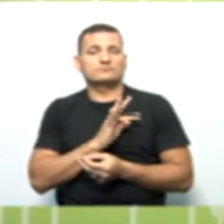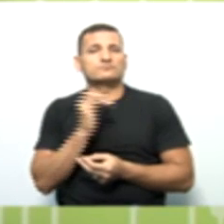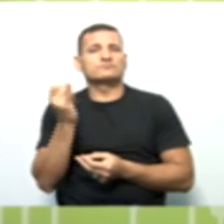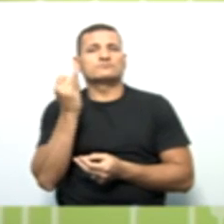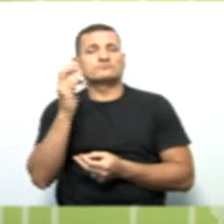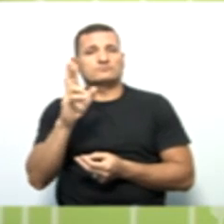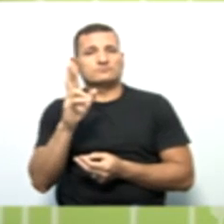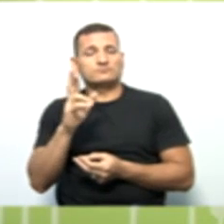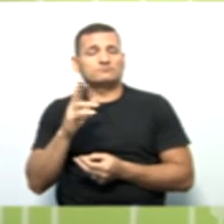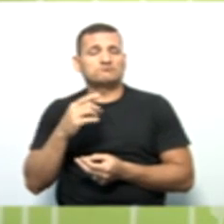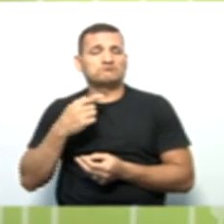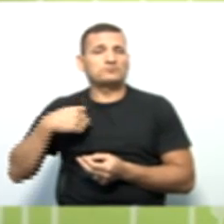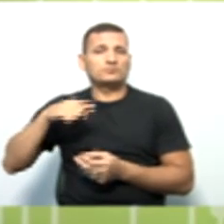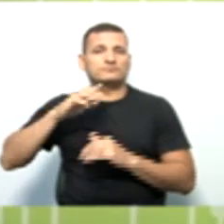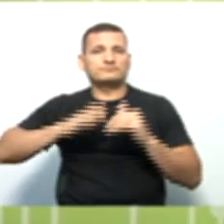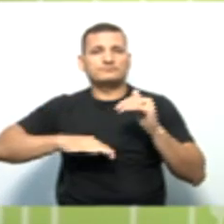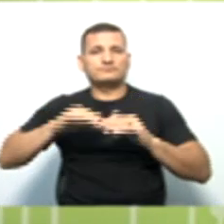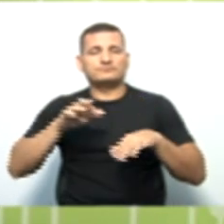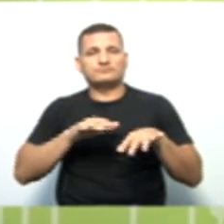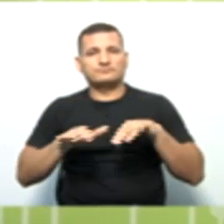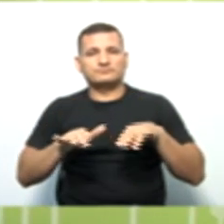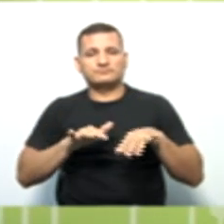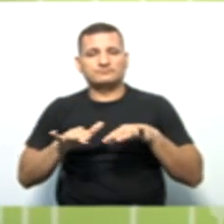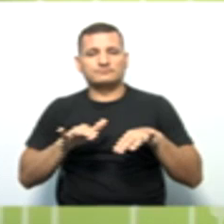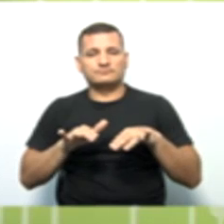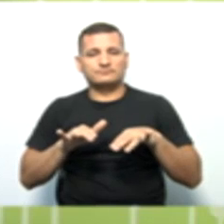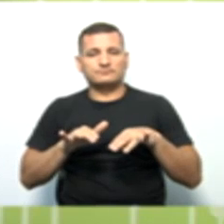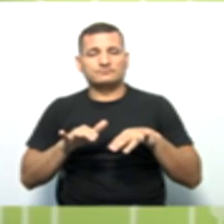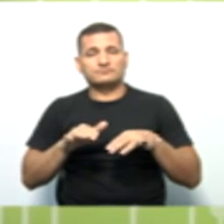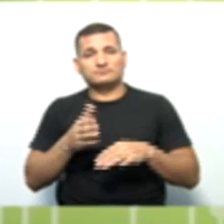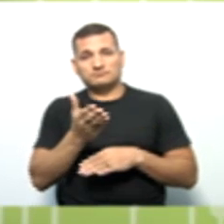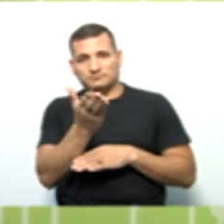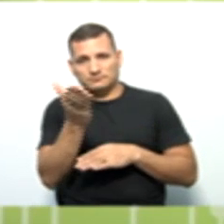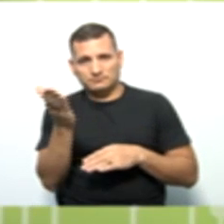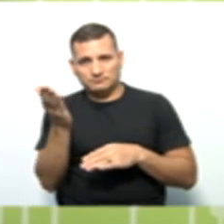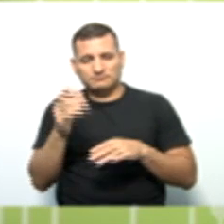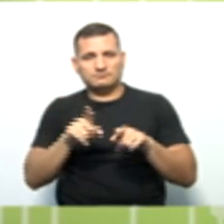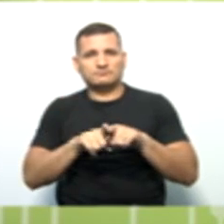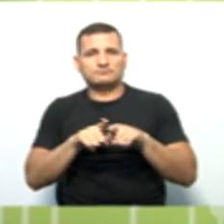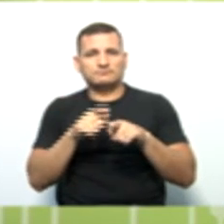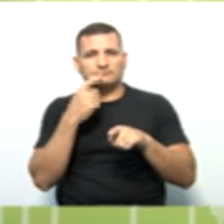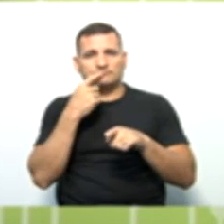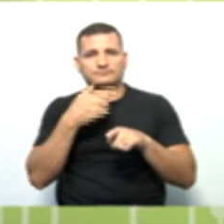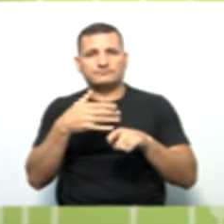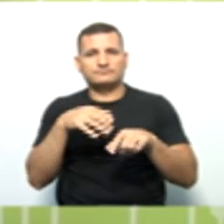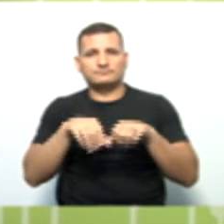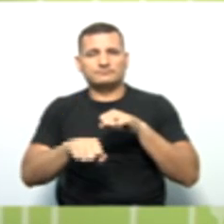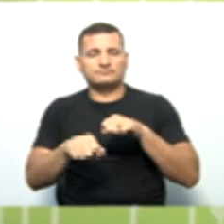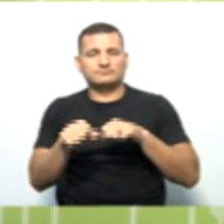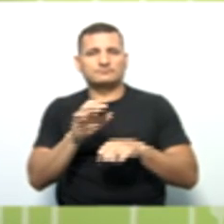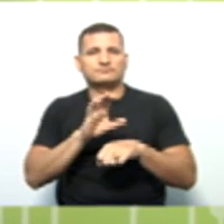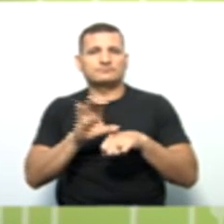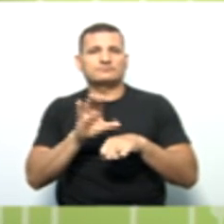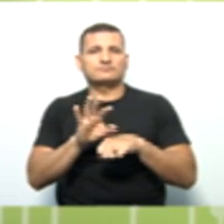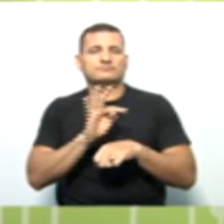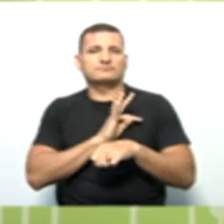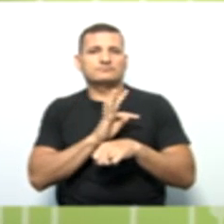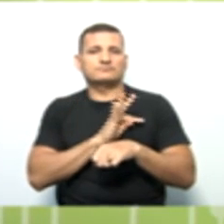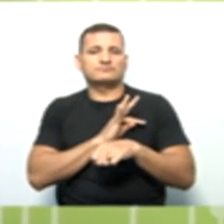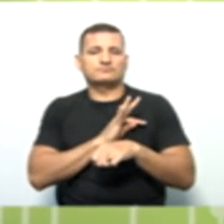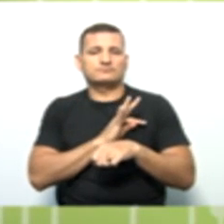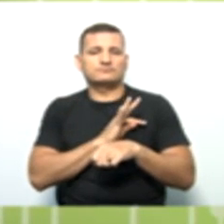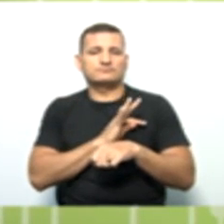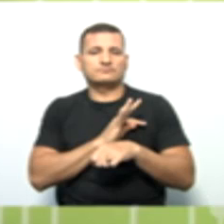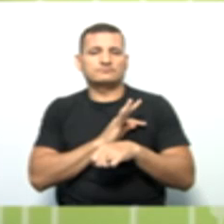Para a gente, desenvolvedor, vocês, no caso, que estão aí formando no curso de técnica informática para a internet, toda